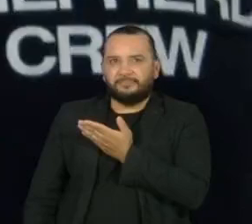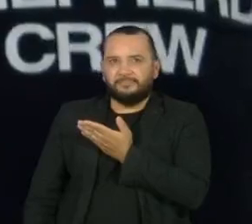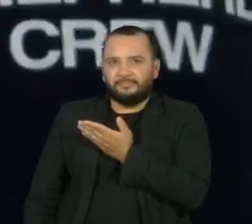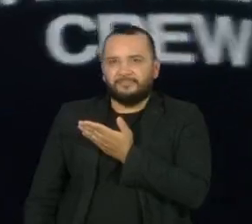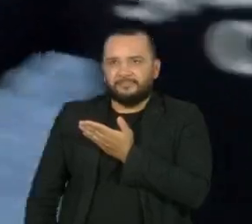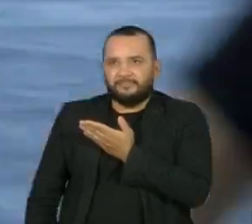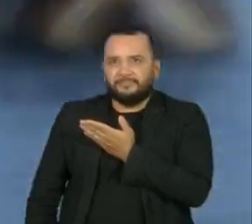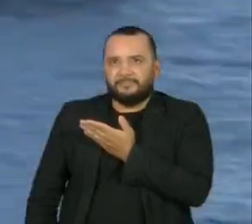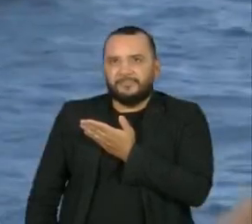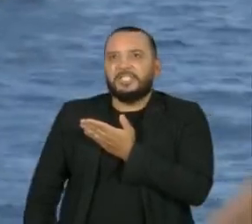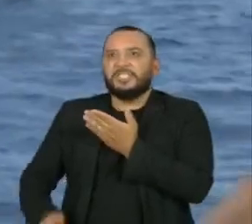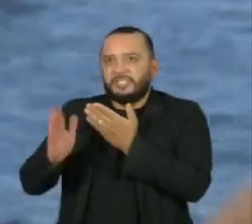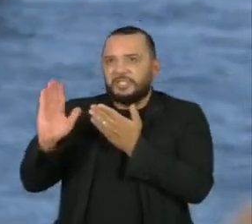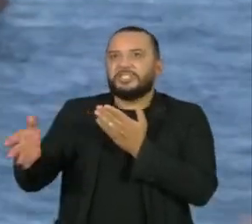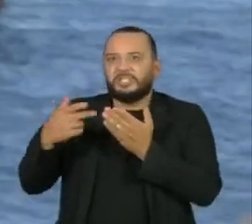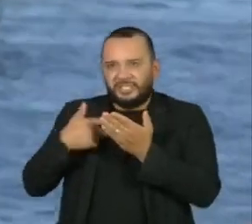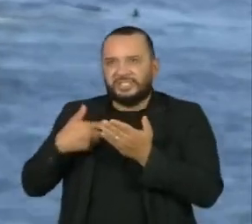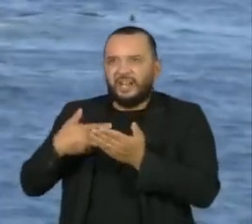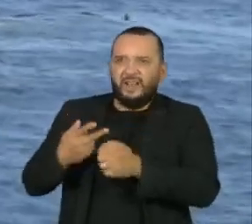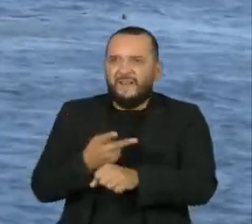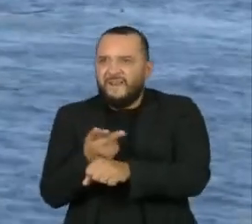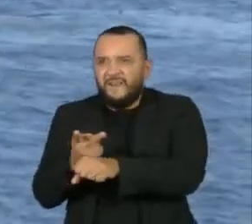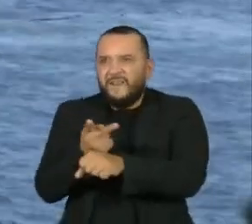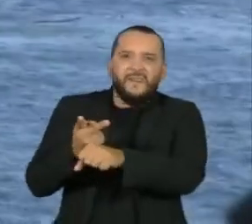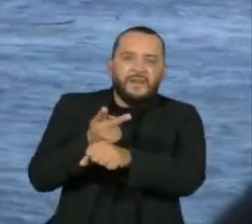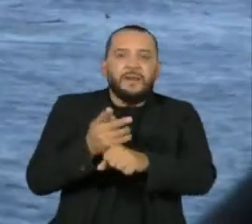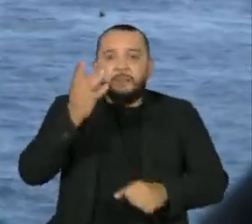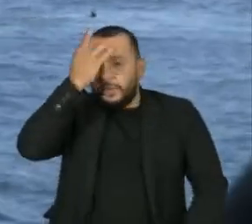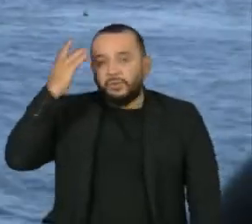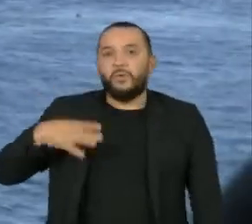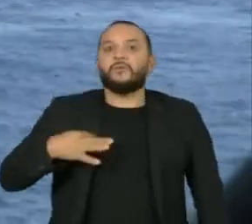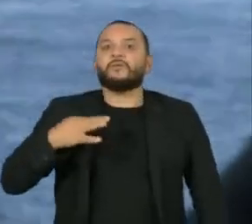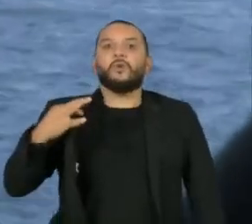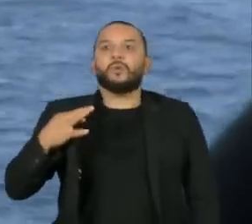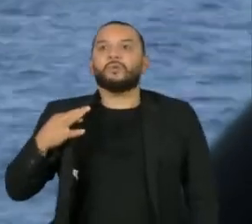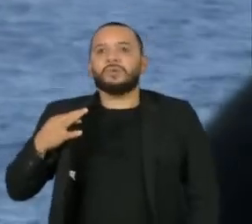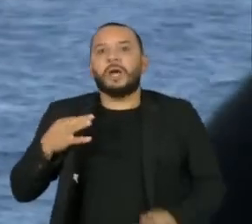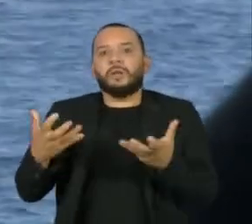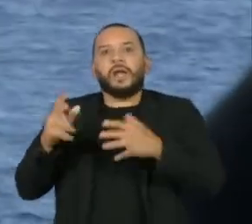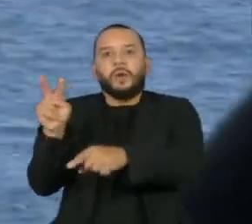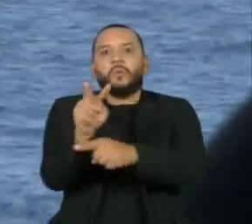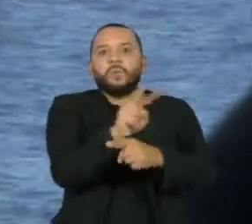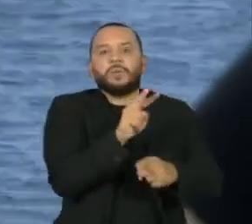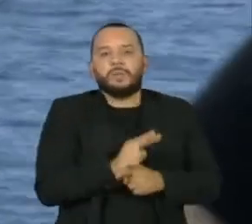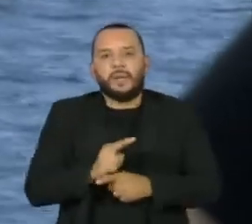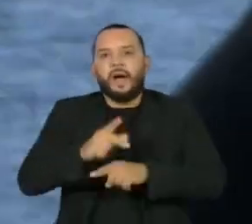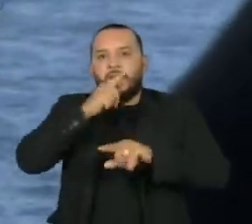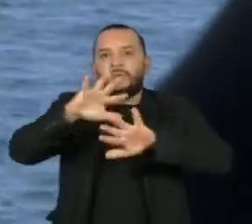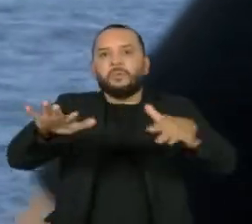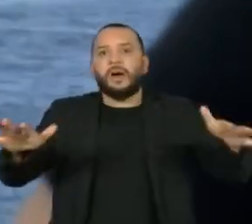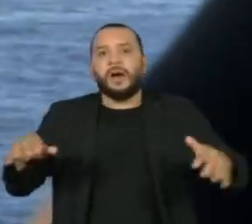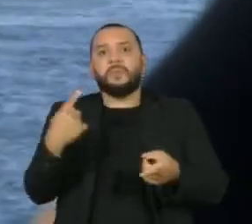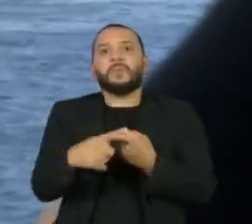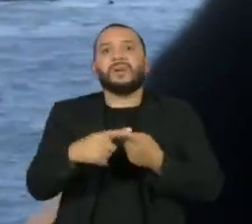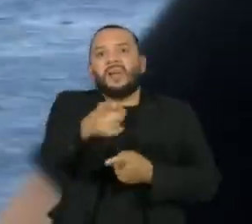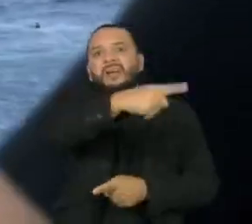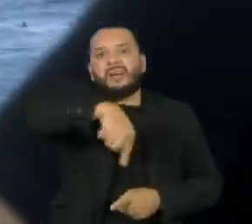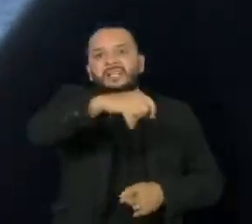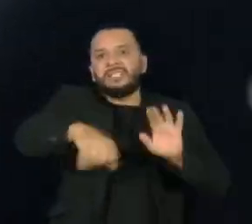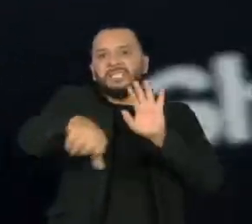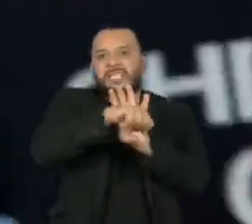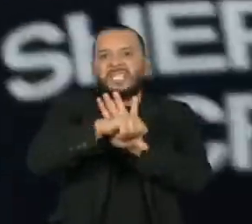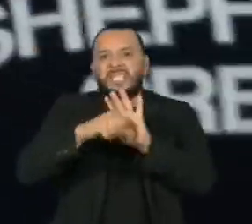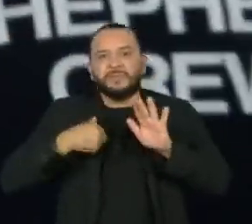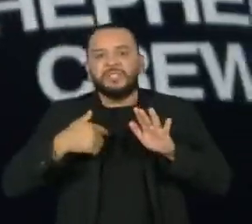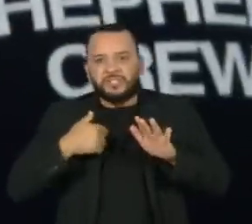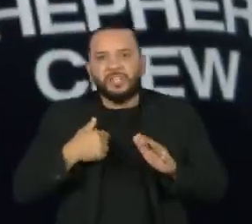Foi uma longa perseguição movida pelos voluntários do Sea Shepherd, os Pastores do Mar, organização sem fins lucrativos que